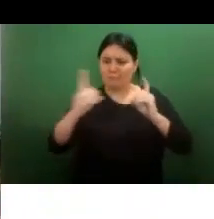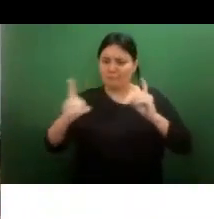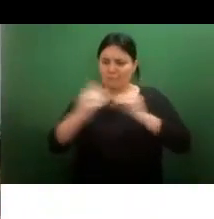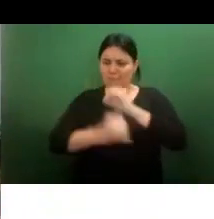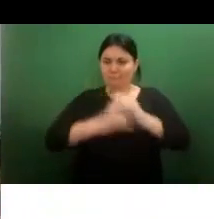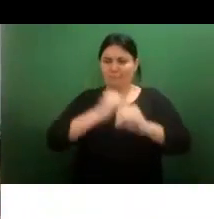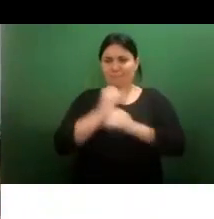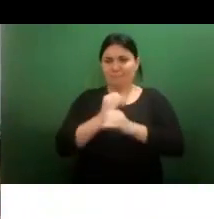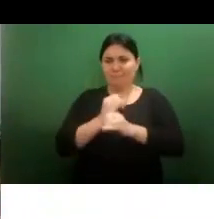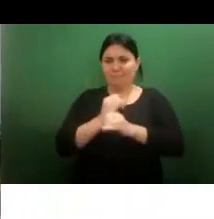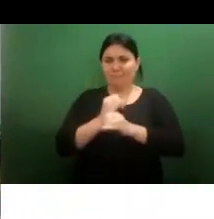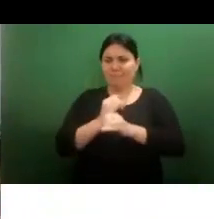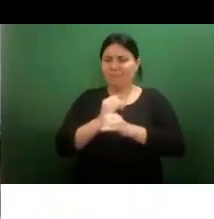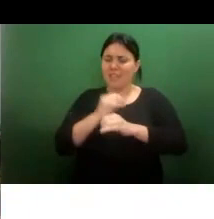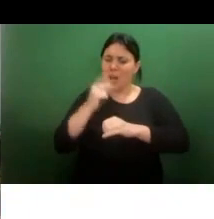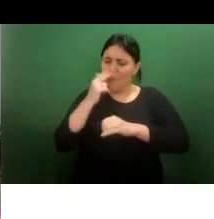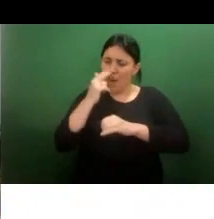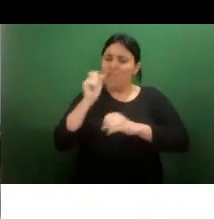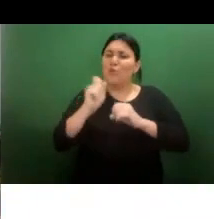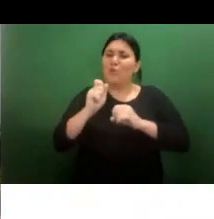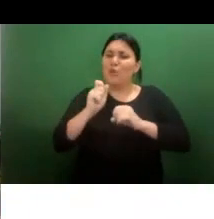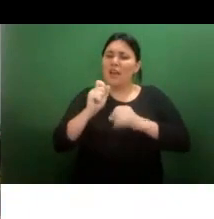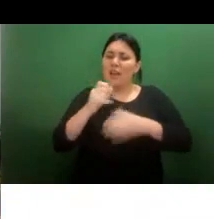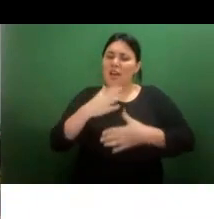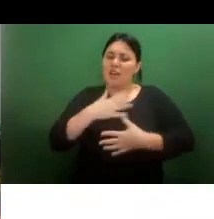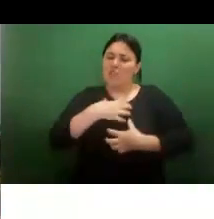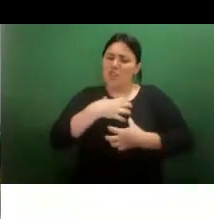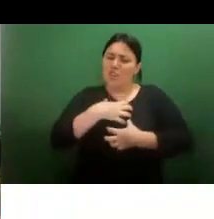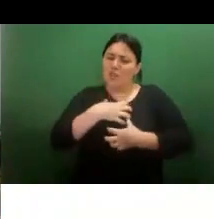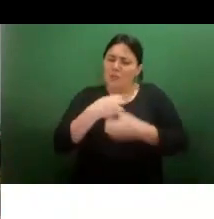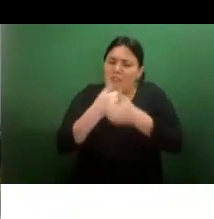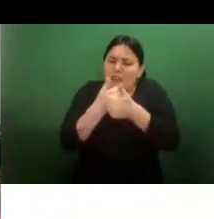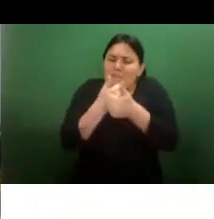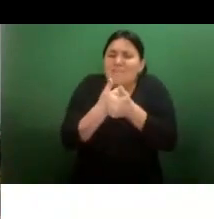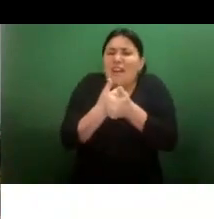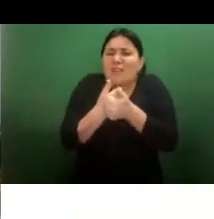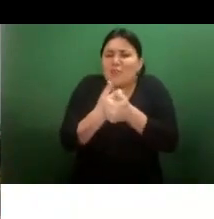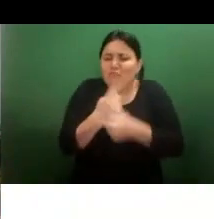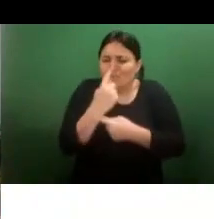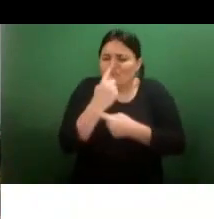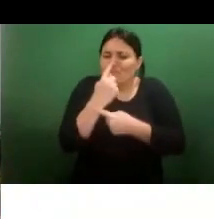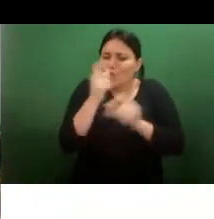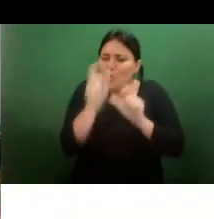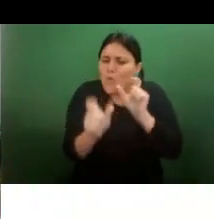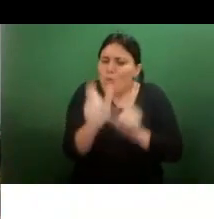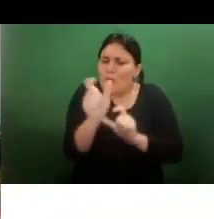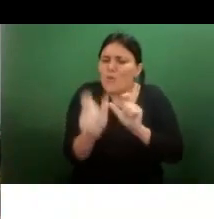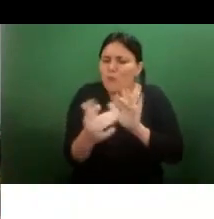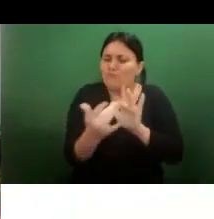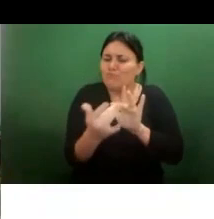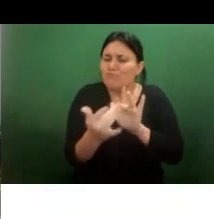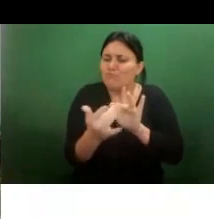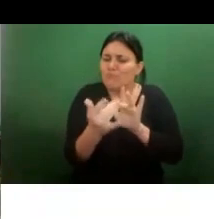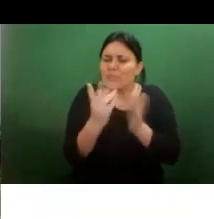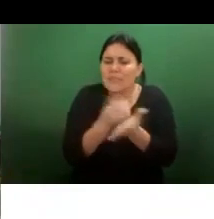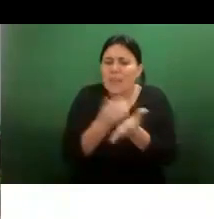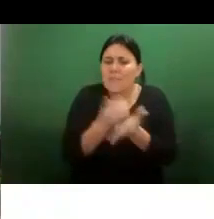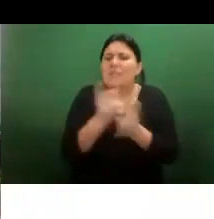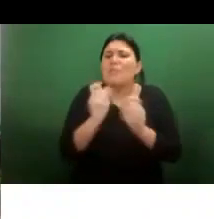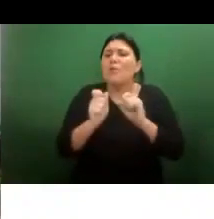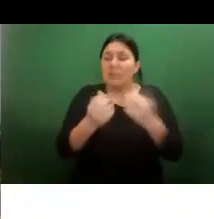é um lugar para estar perto enquanto é necessário ficar longe. Assim, com a responsabilidade de mediar uma